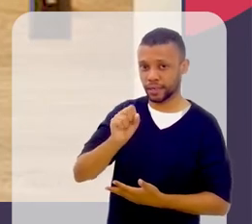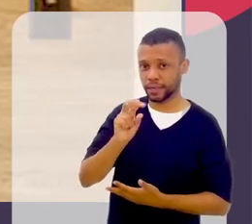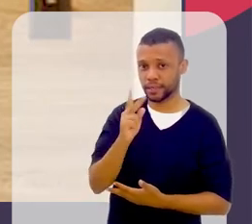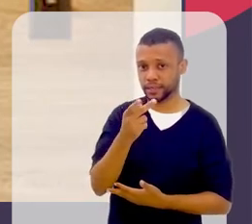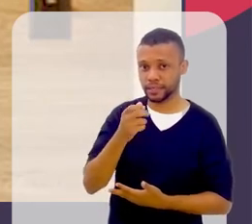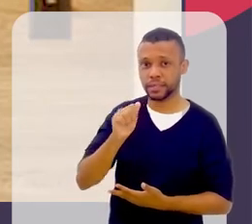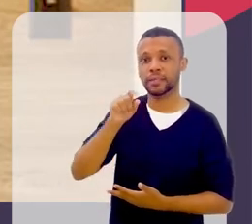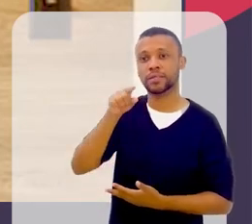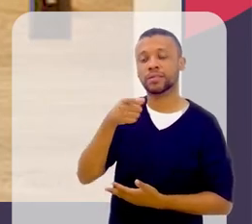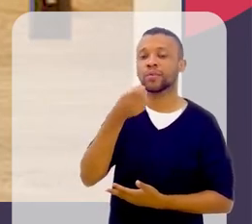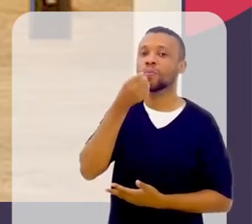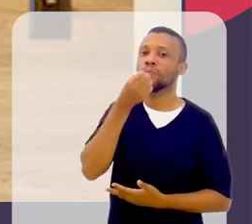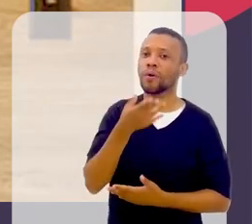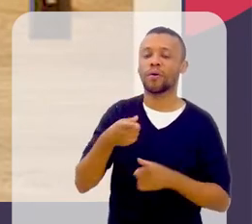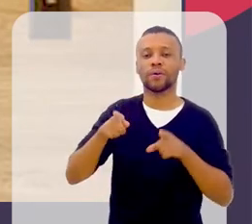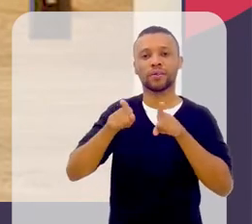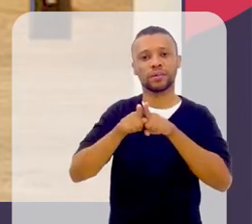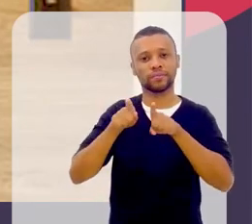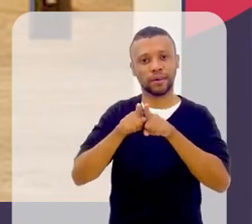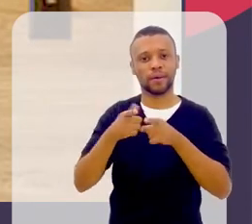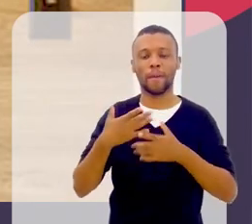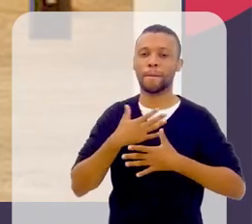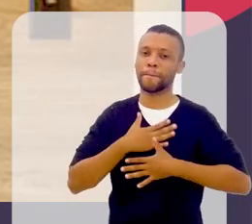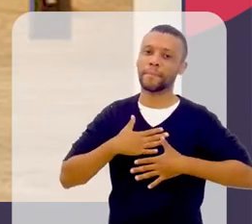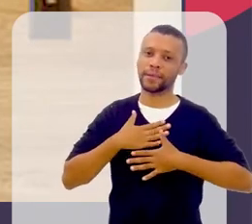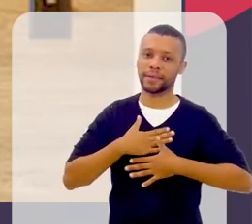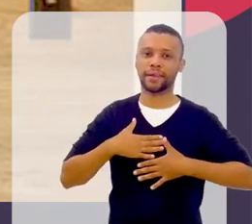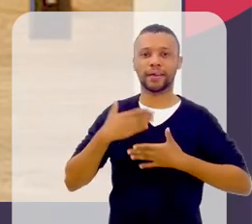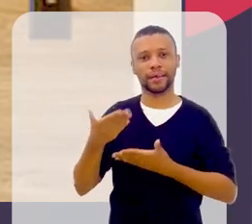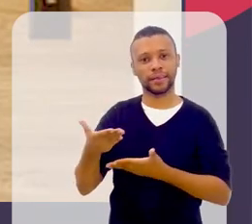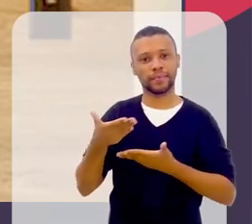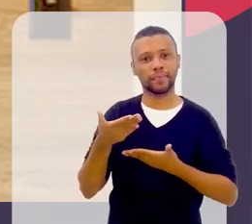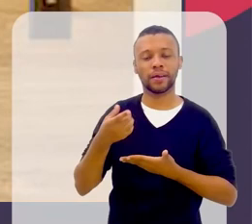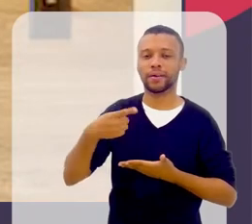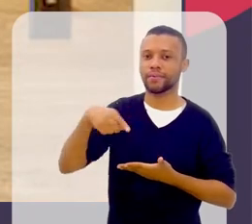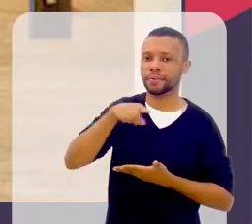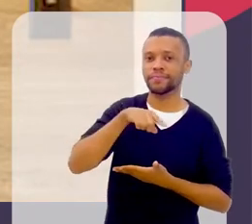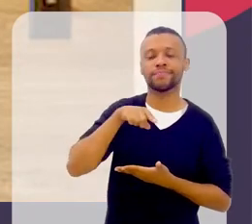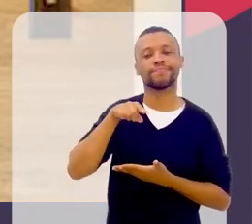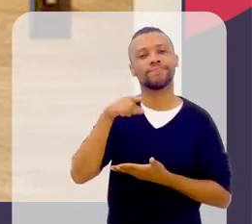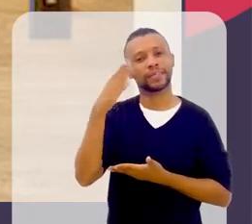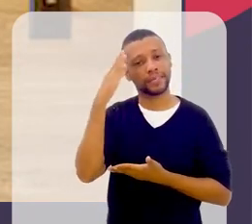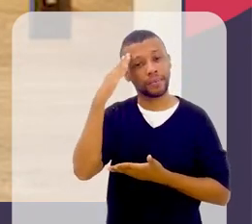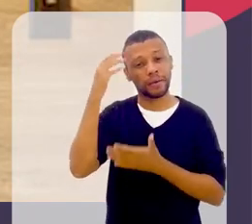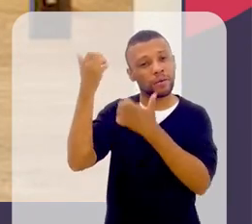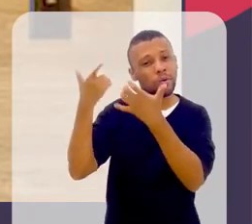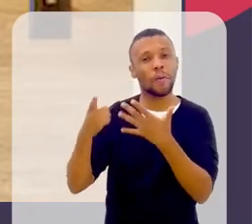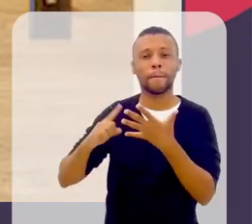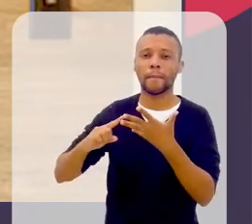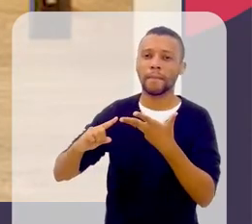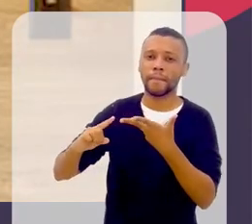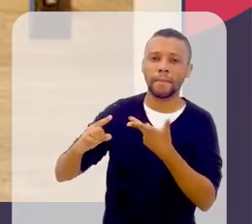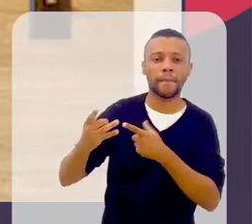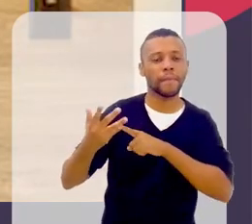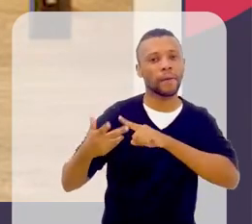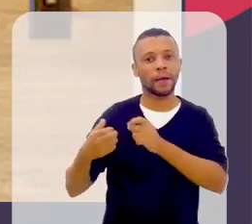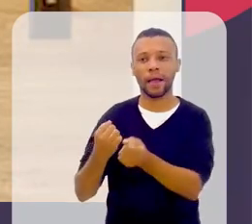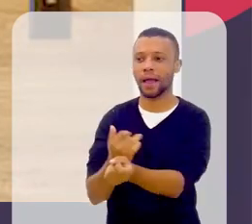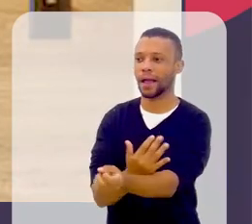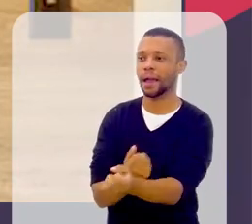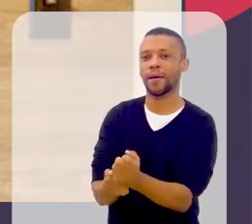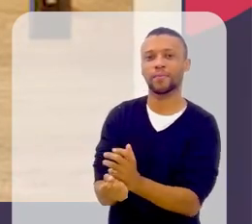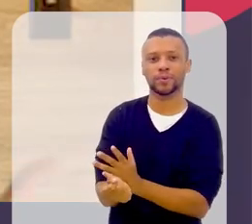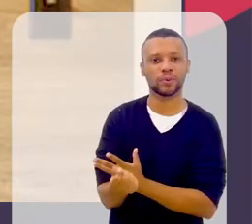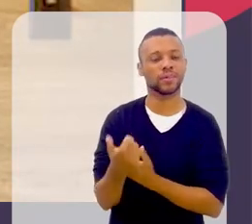Professora Natasha, Obrigada. Obrigada pelo parabéns convite do também. programa. É um prazer receber aqui vocês e saber essas histórias